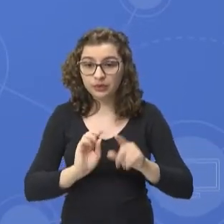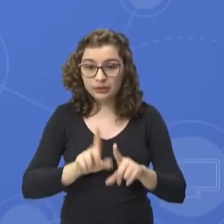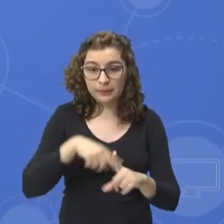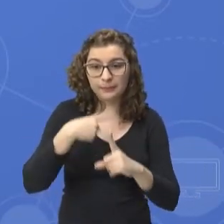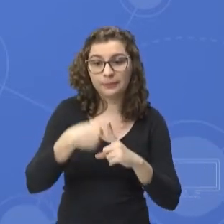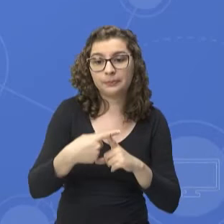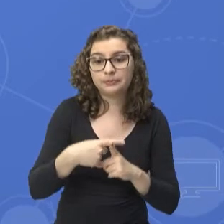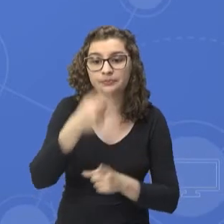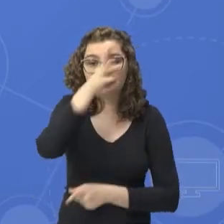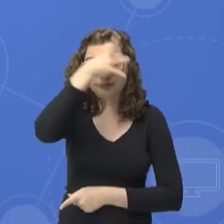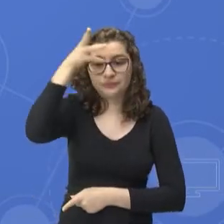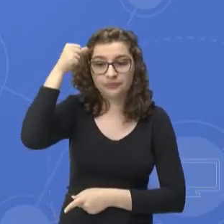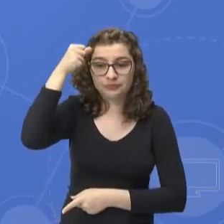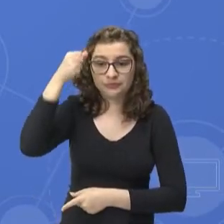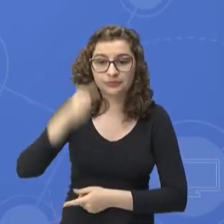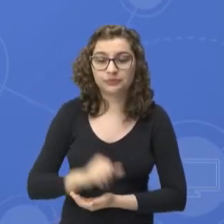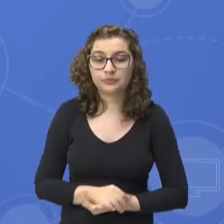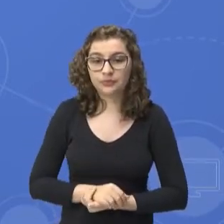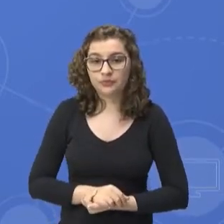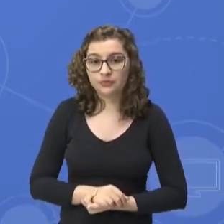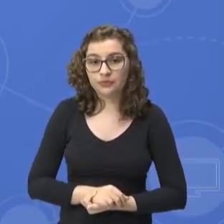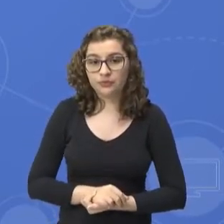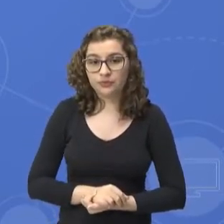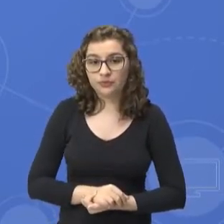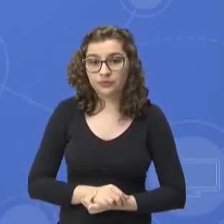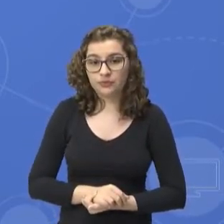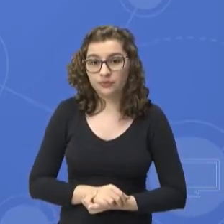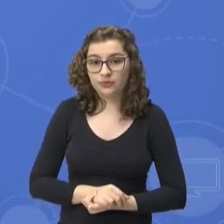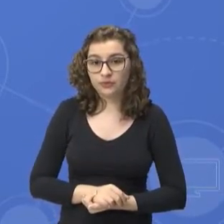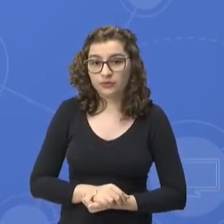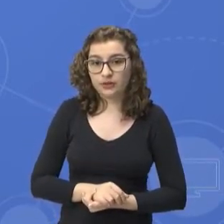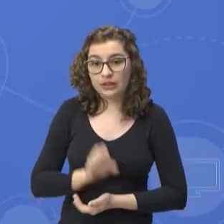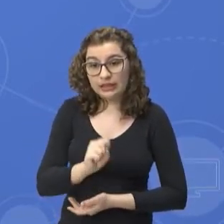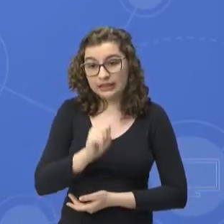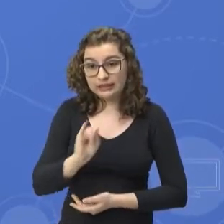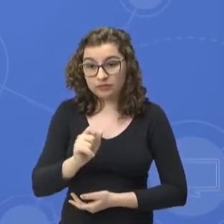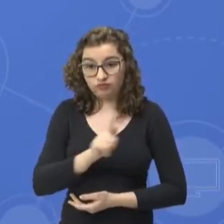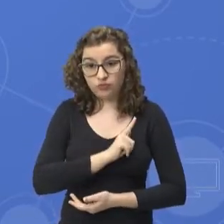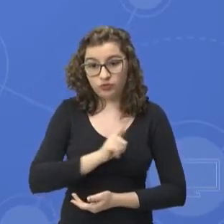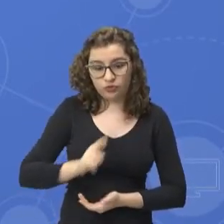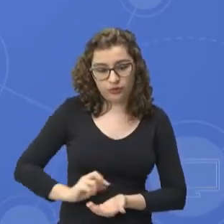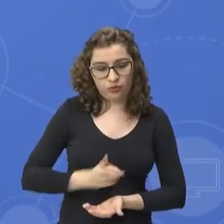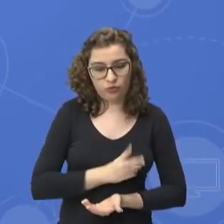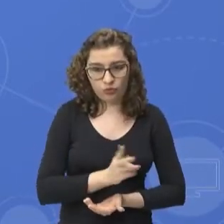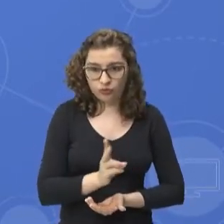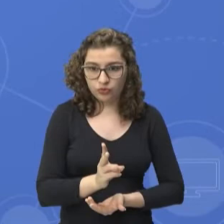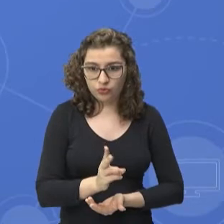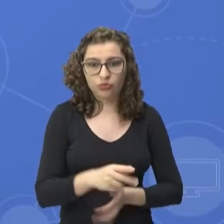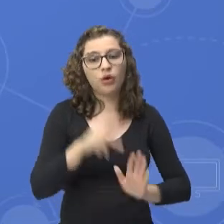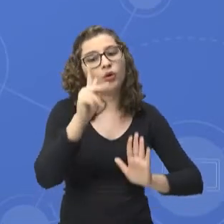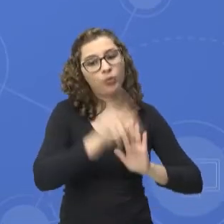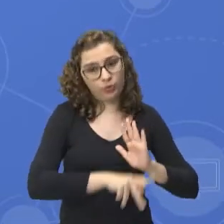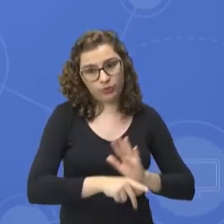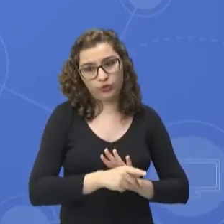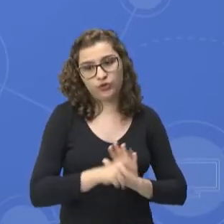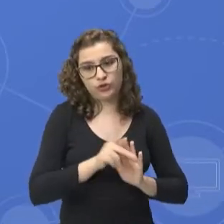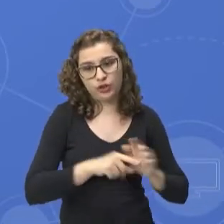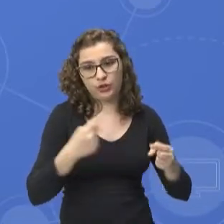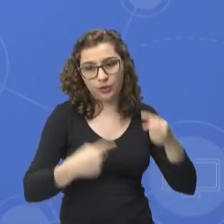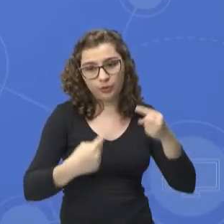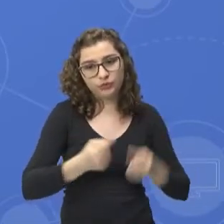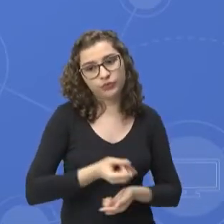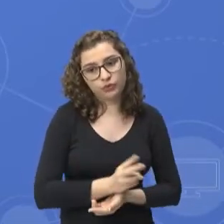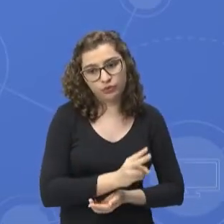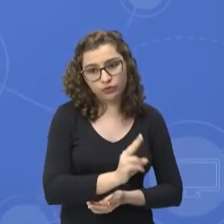desse momento aqui do estado do Amazonas. Se esse governo permanece, ele pode continuar com essa política.